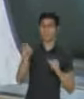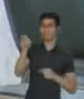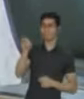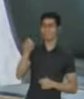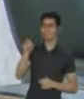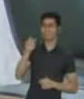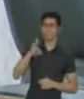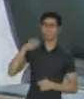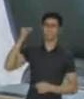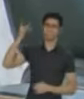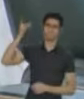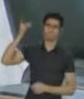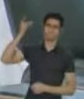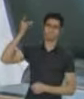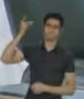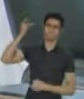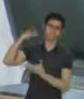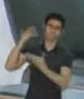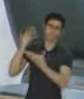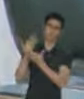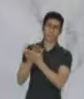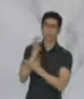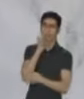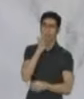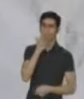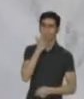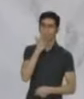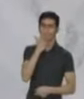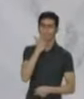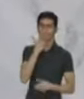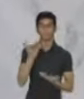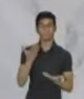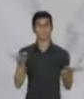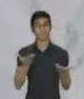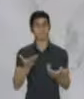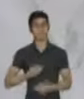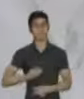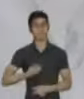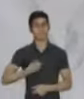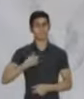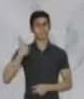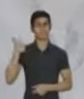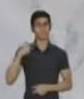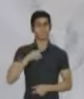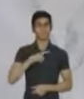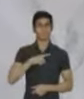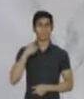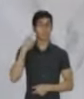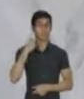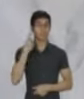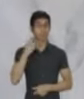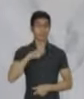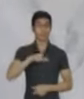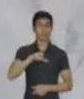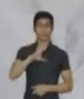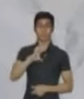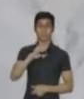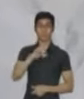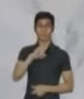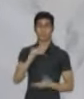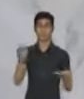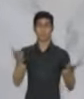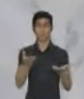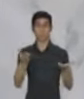então um orgulho muito grande e fico feliz de poder ter a deputada leci brandão presidindo essa sessão nesse último